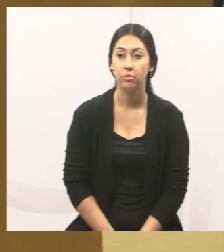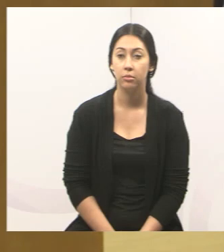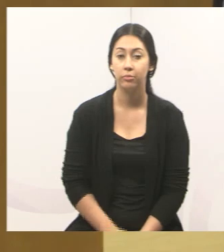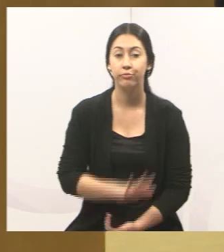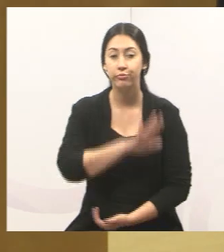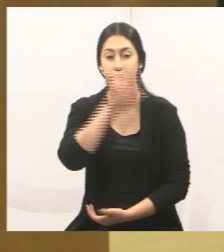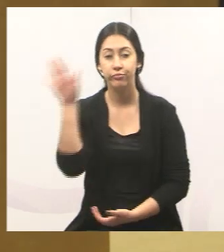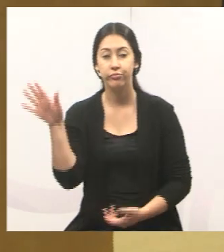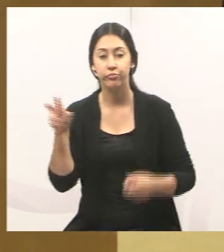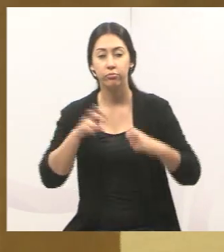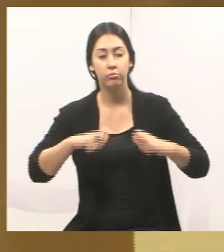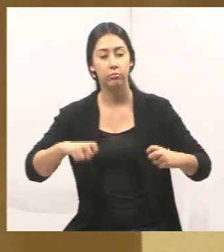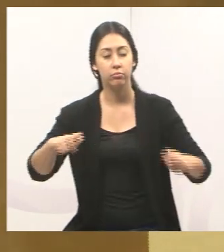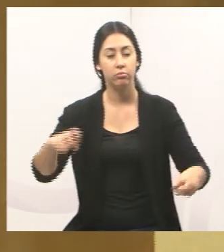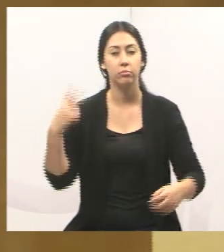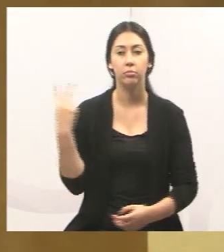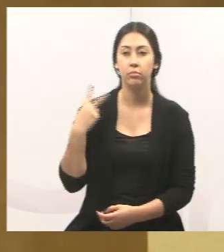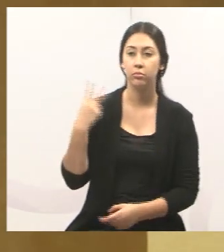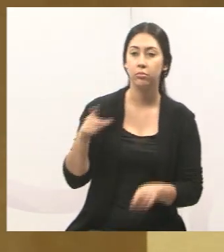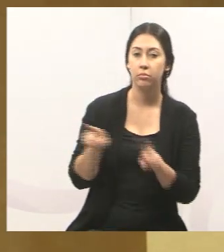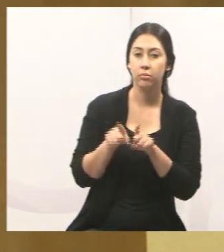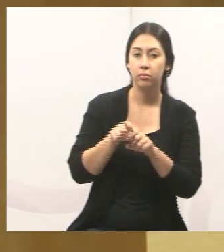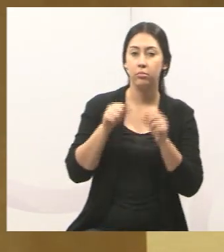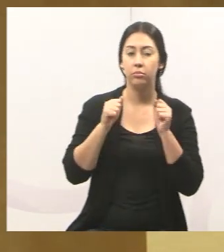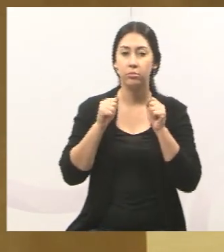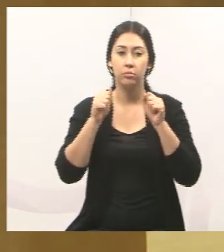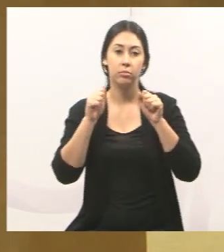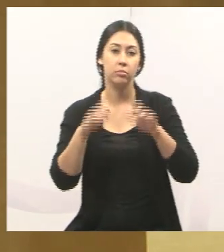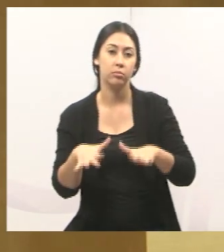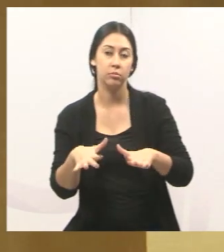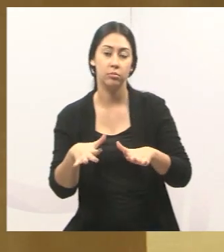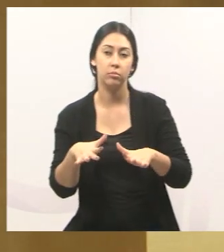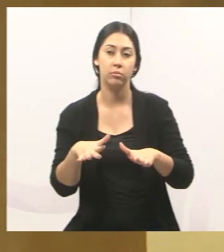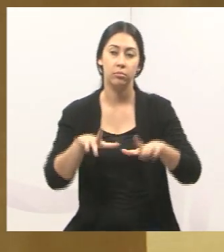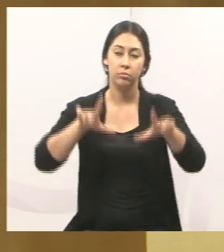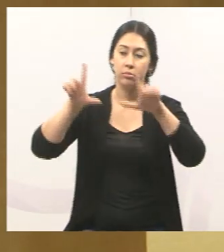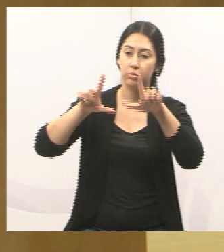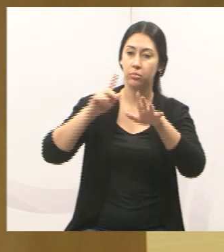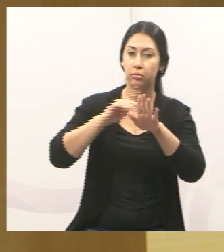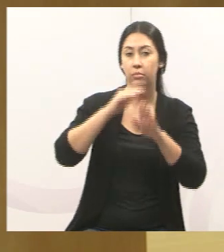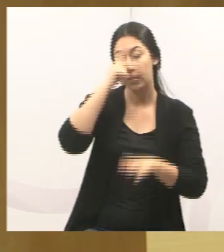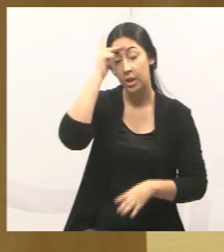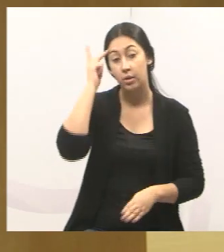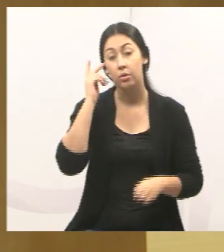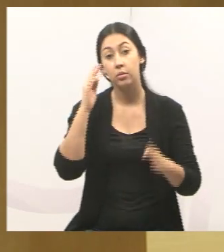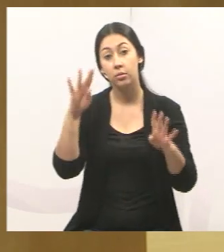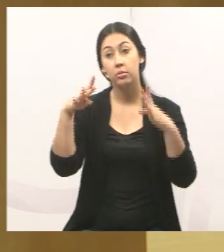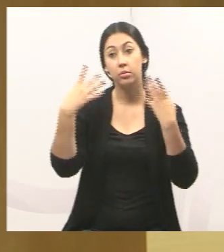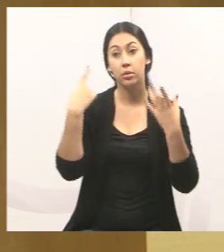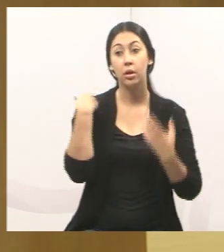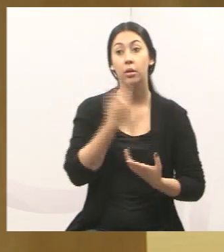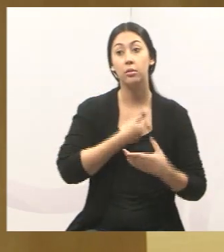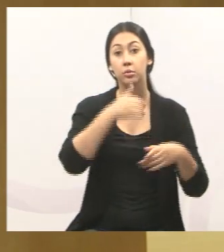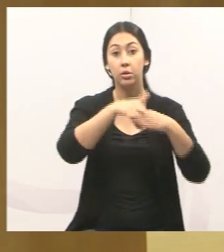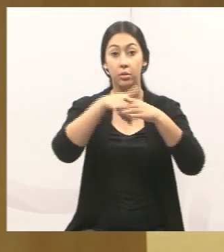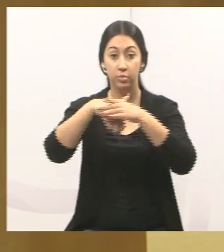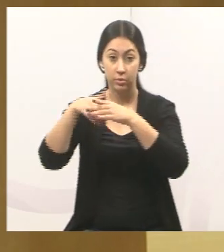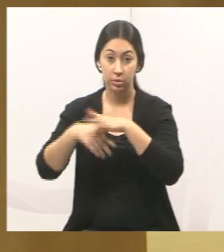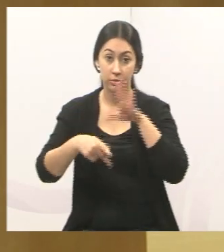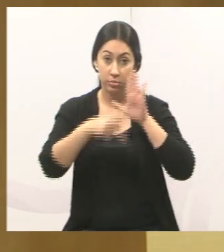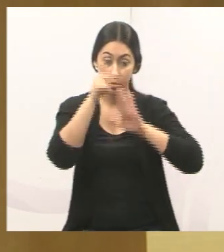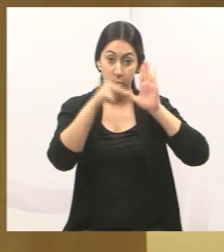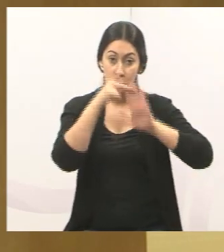Saudações à mesa, nobres vereadores, assessoria, TV Câmara, quem acompanha. Então, nós estamos aqui votando o projeto Prestação de